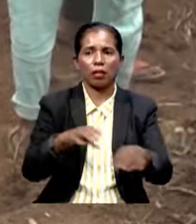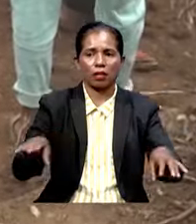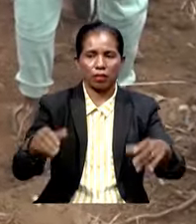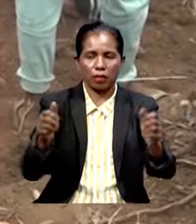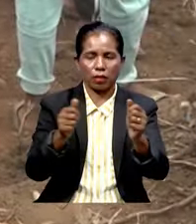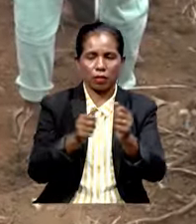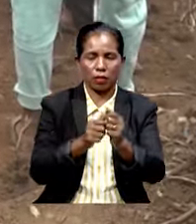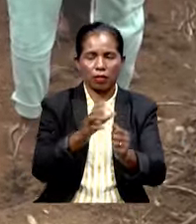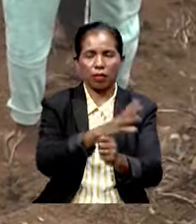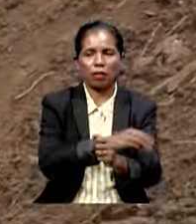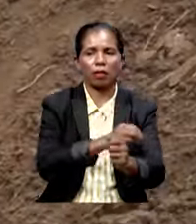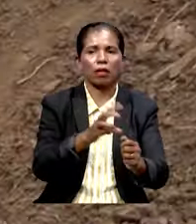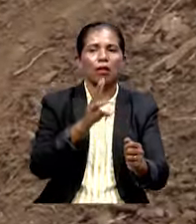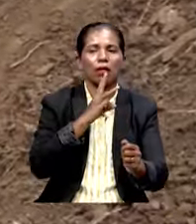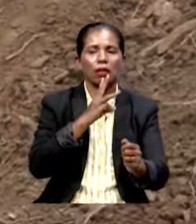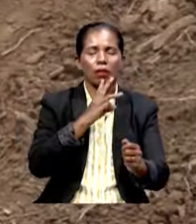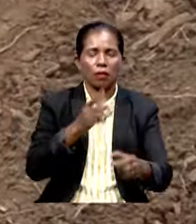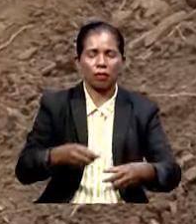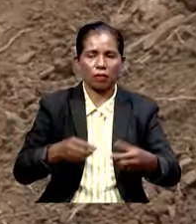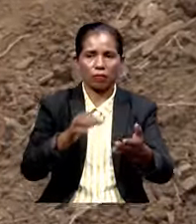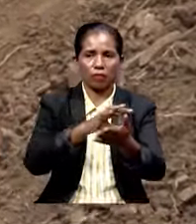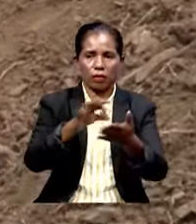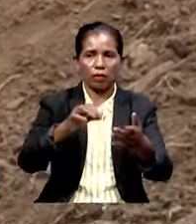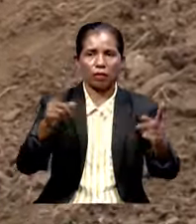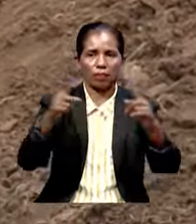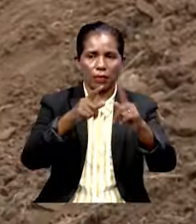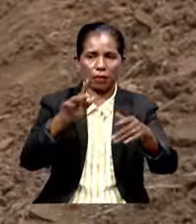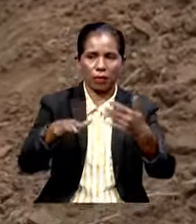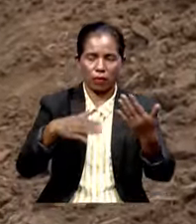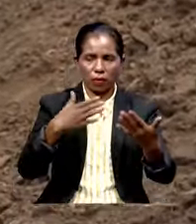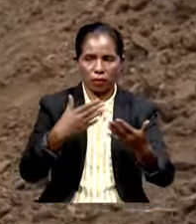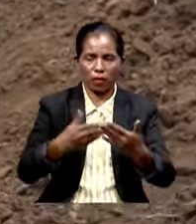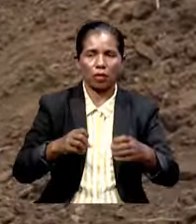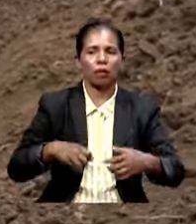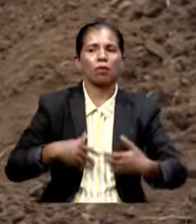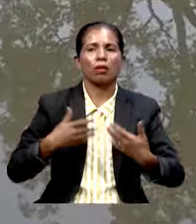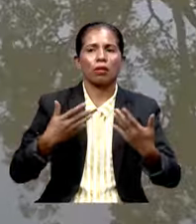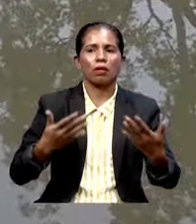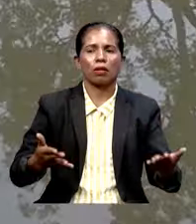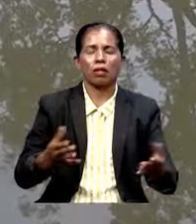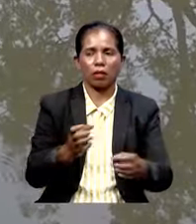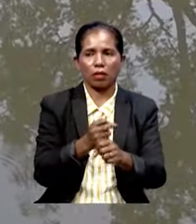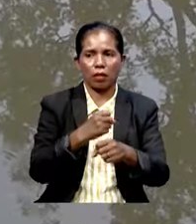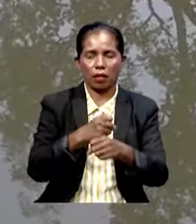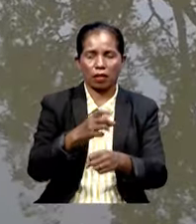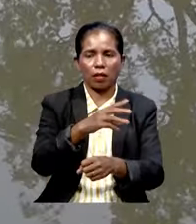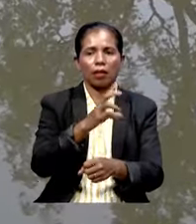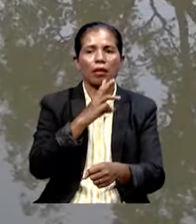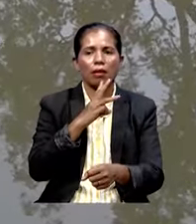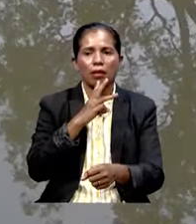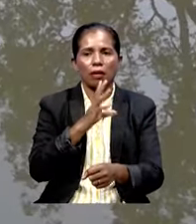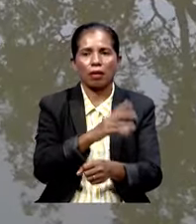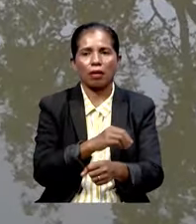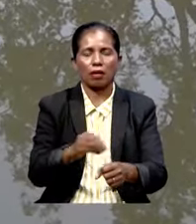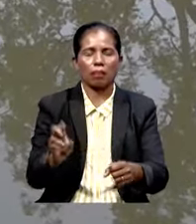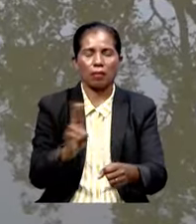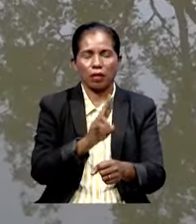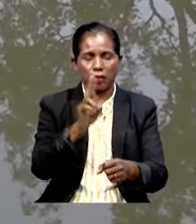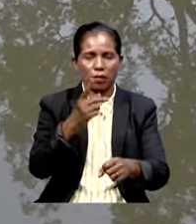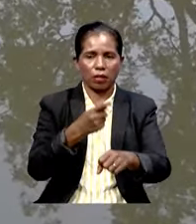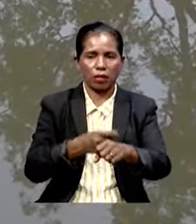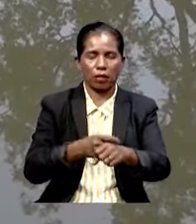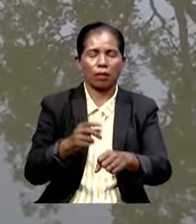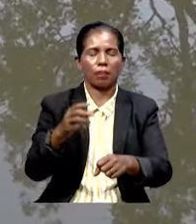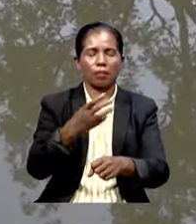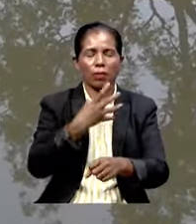halo conservação B, fo formação ba comunidade sirene o insa bele halo conservação B, nune bele use e retempo